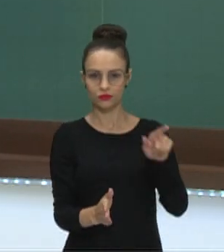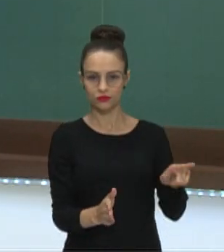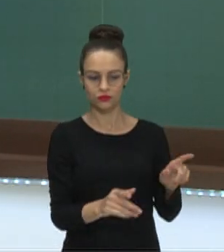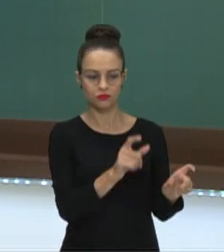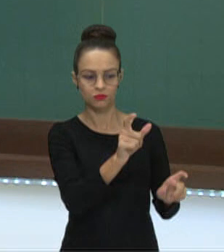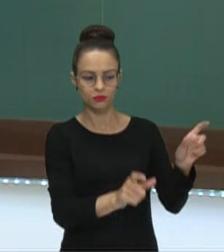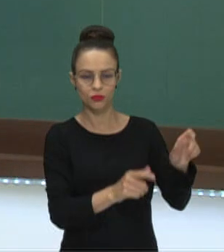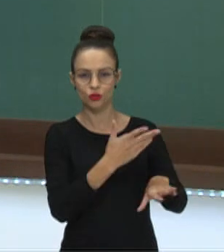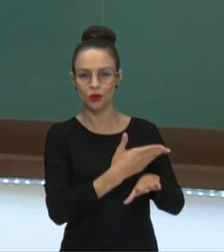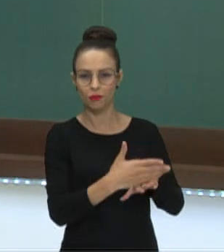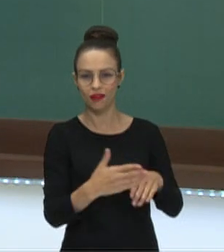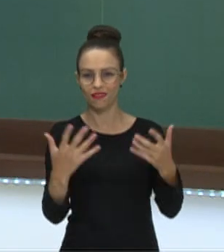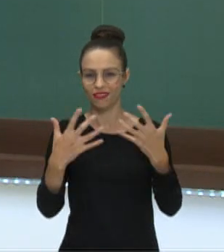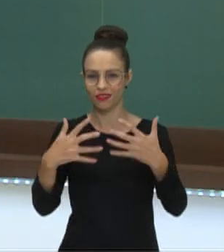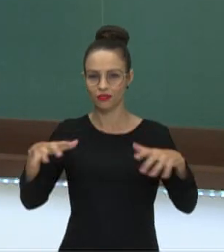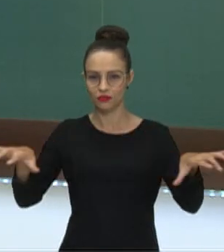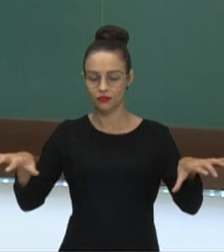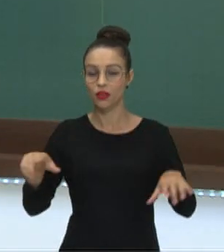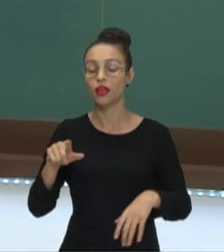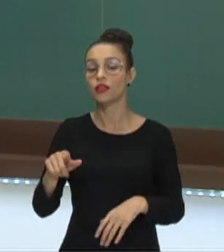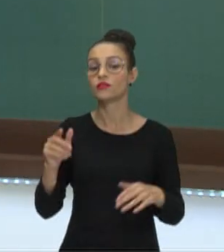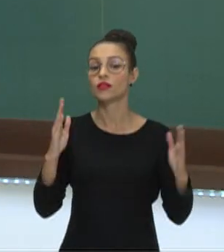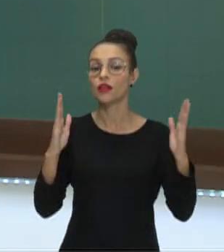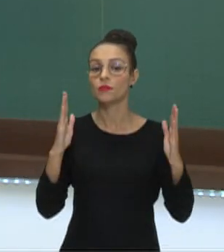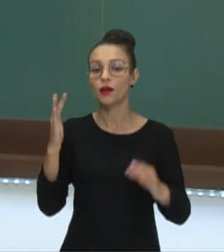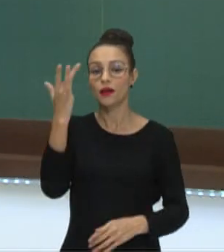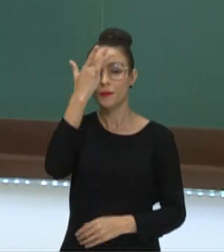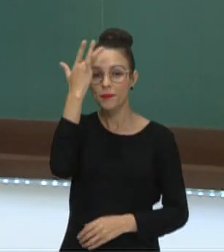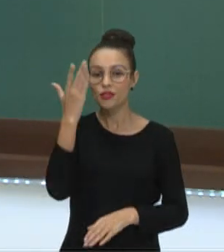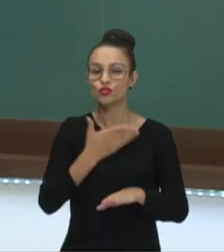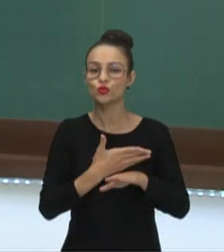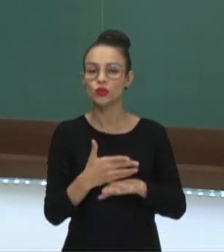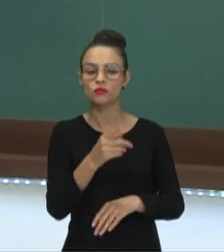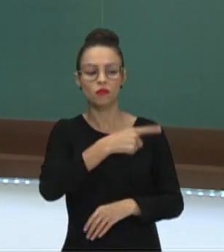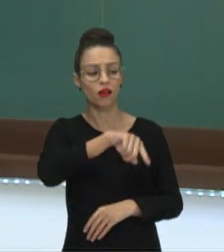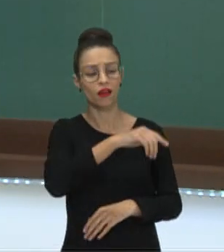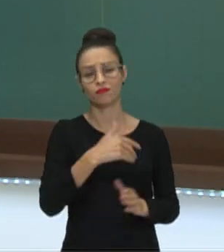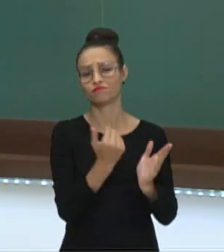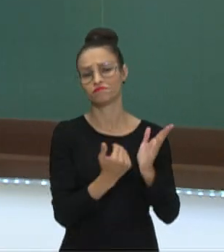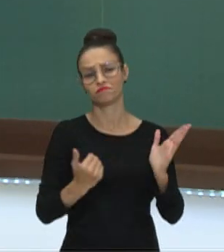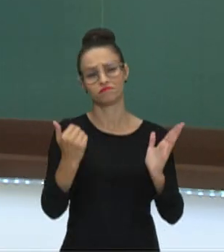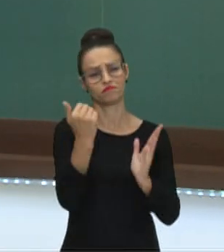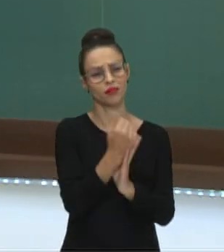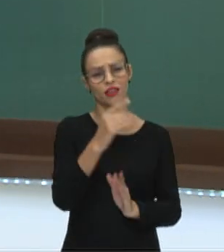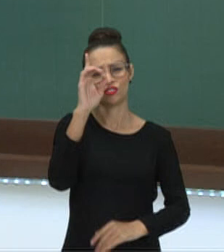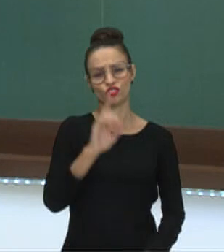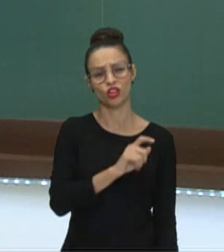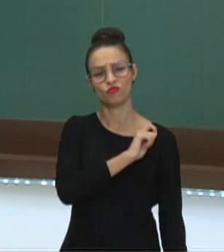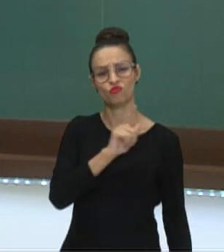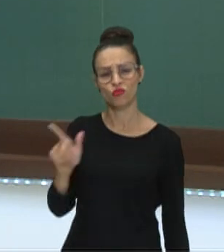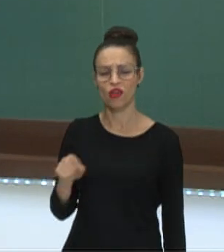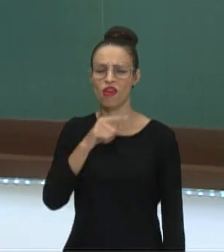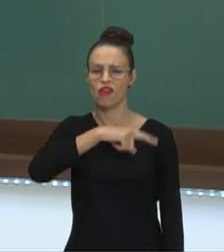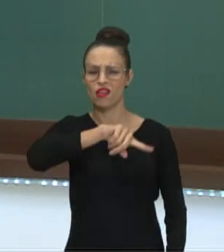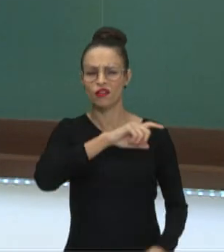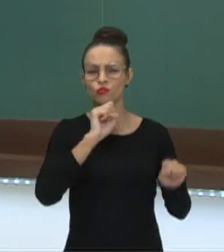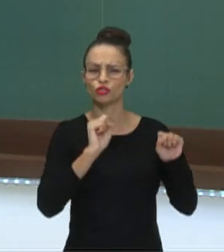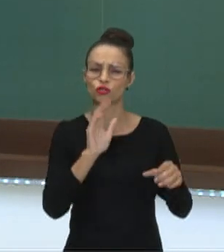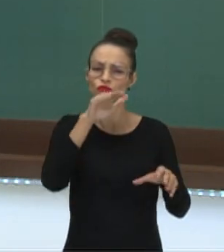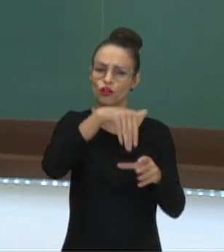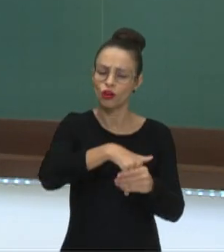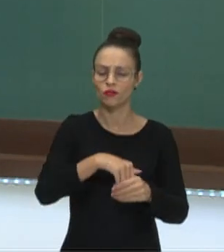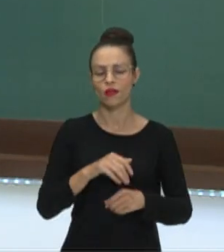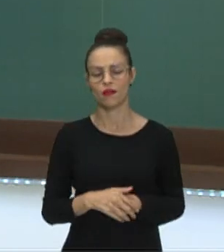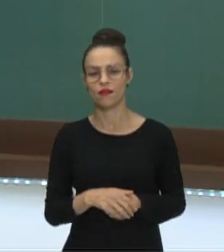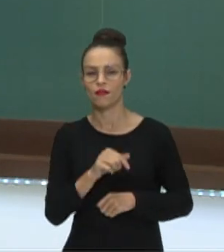pessoas brancas, onde nessa época as pessoas brancas tinham muitos mais direitos. Eles podiam votar, eles